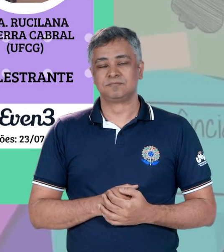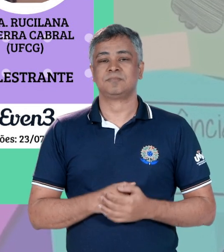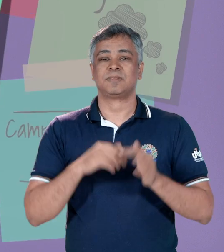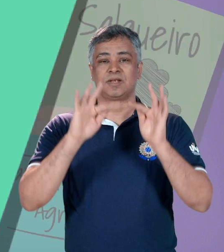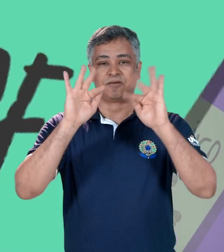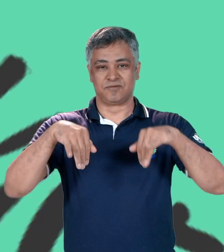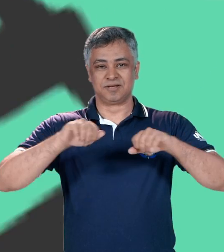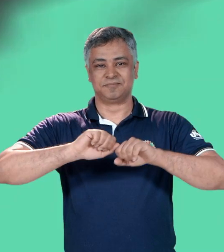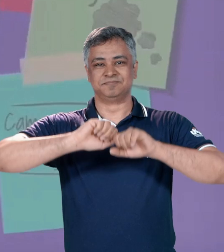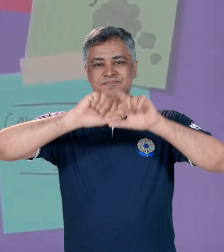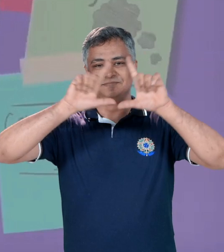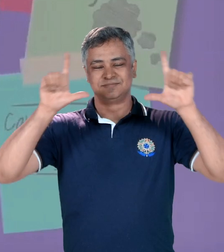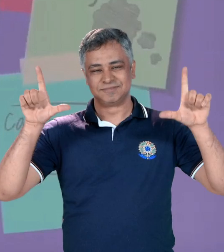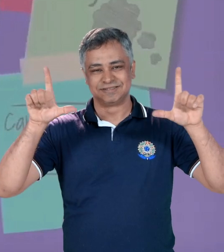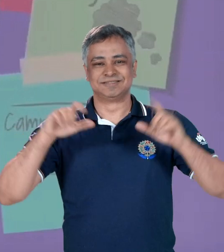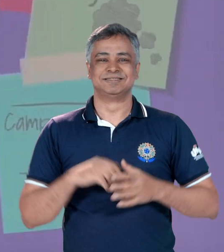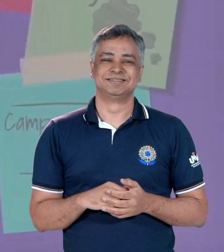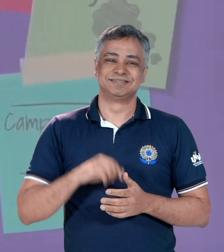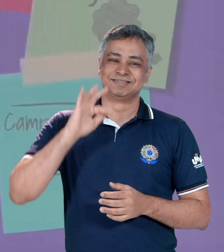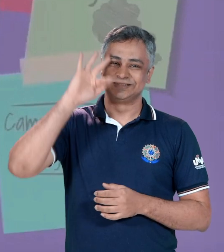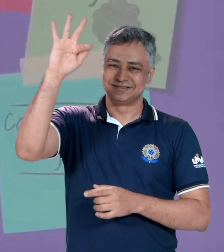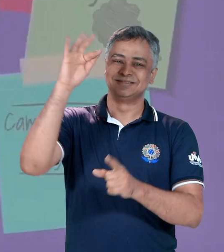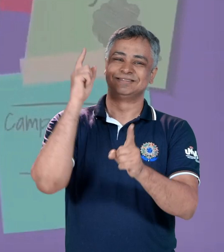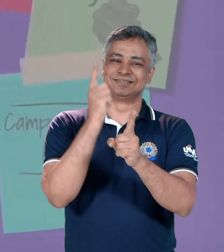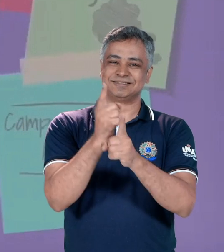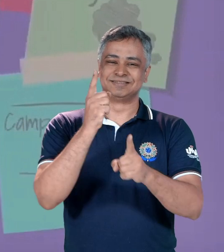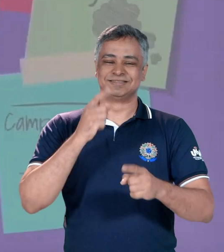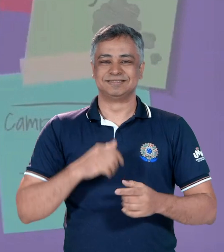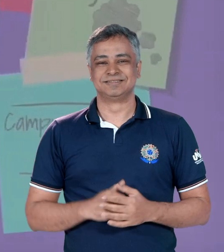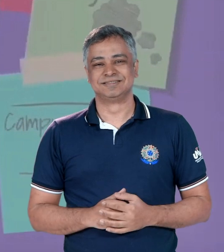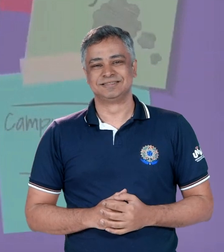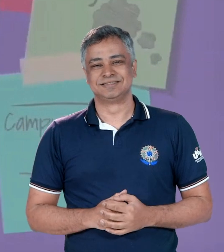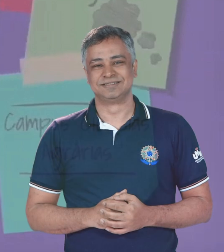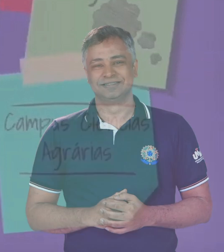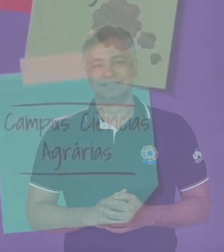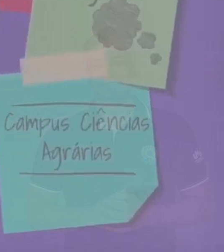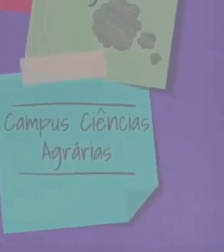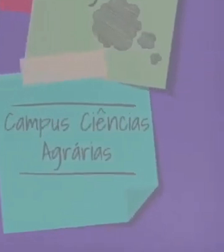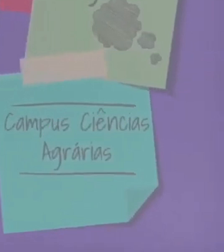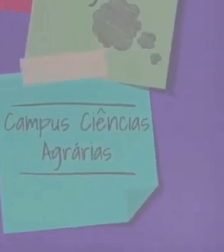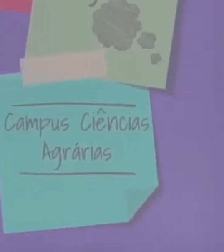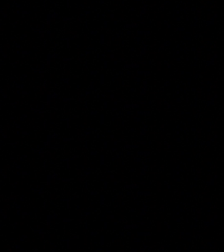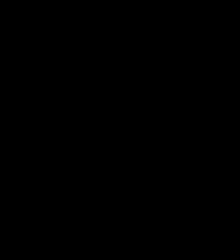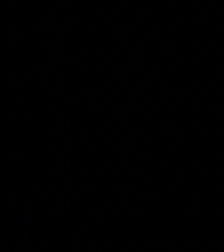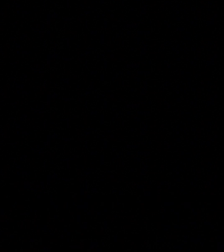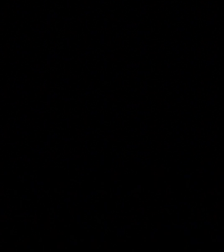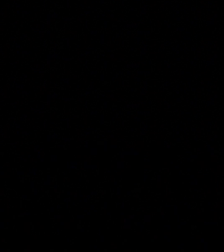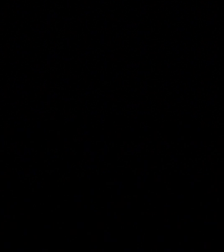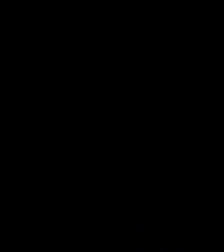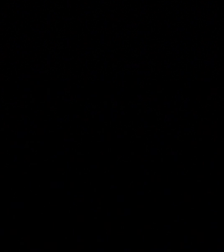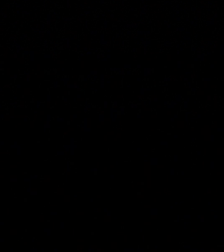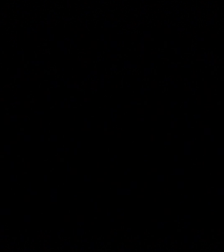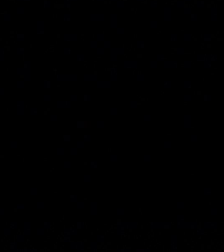abre.ai/ELWG. Essa edição do Se Liga Univasf fica por aqui. Até a próxima!